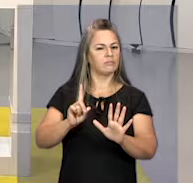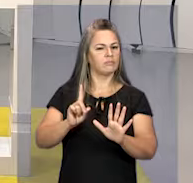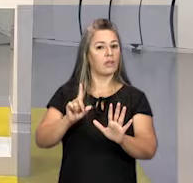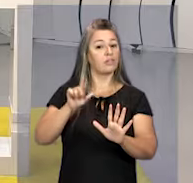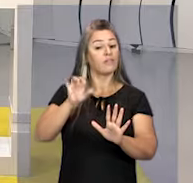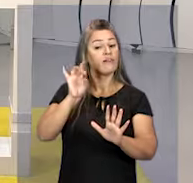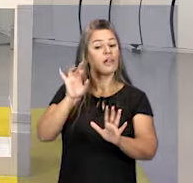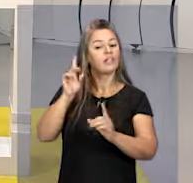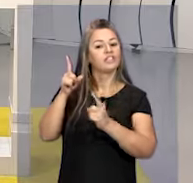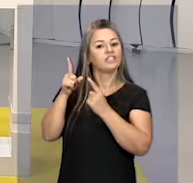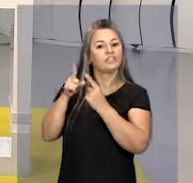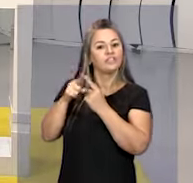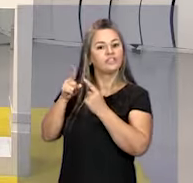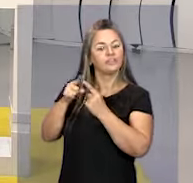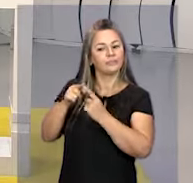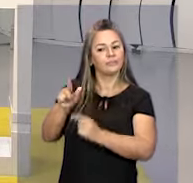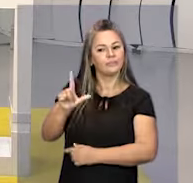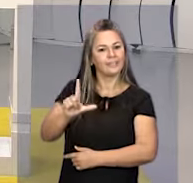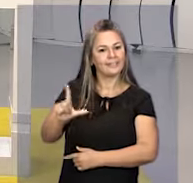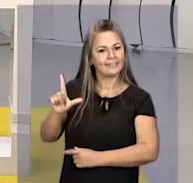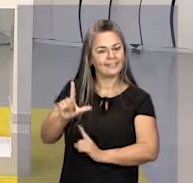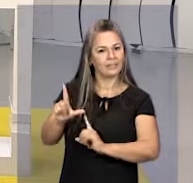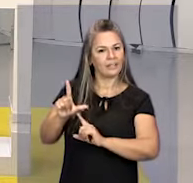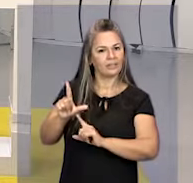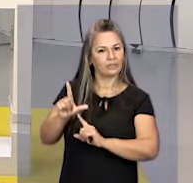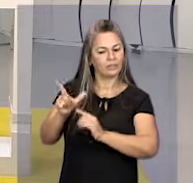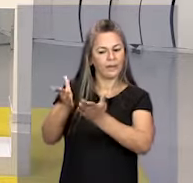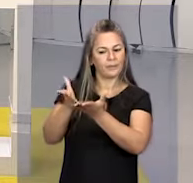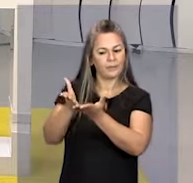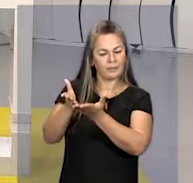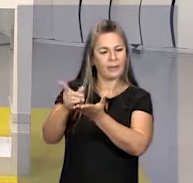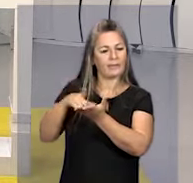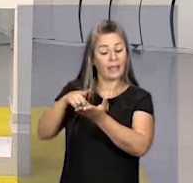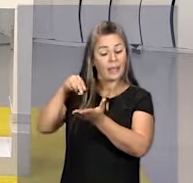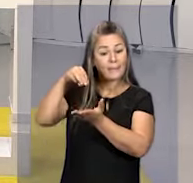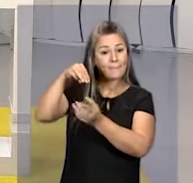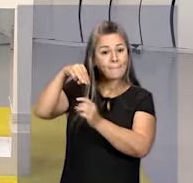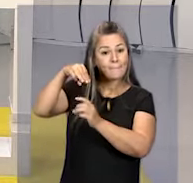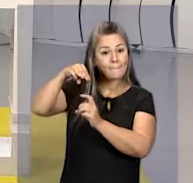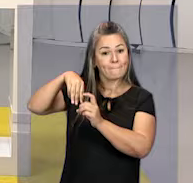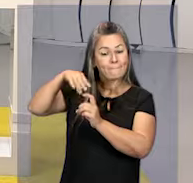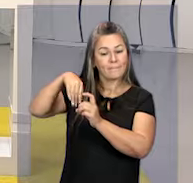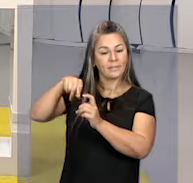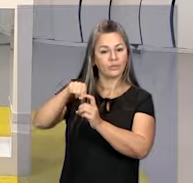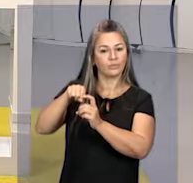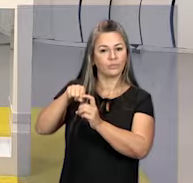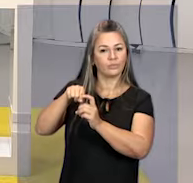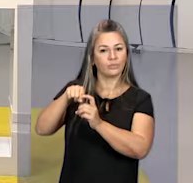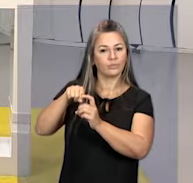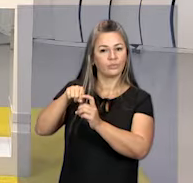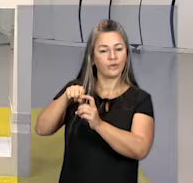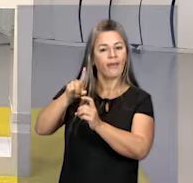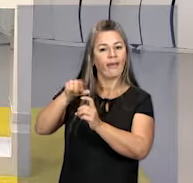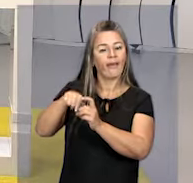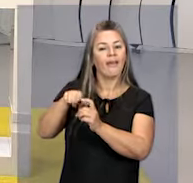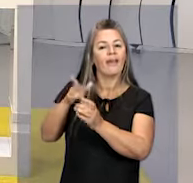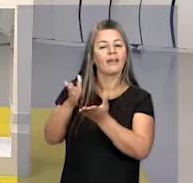um tipo de literatura que o objetivo dela não é fazer uma